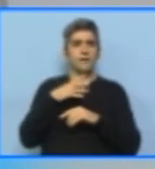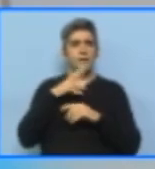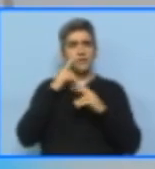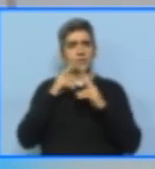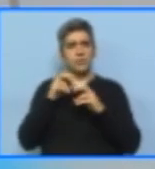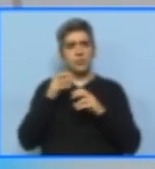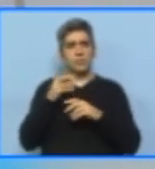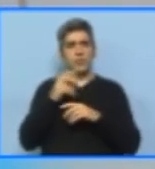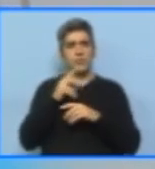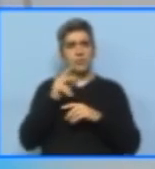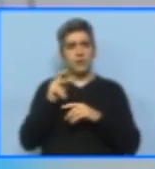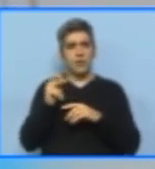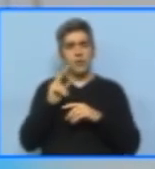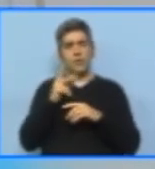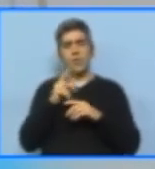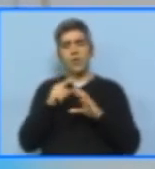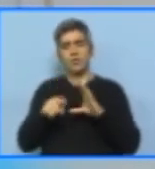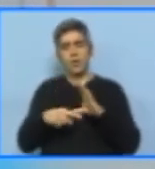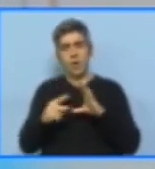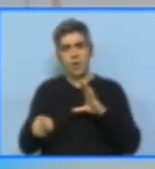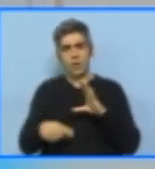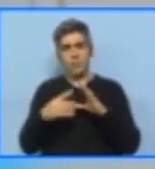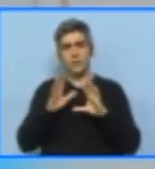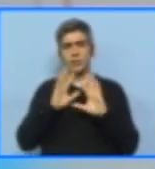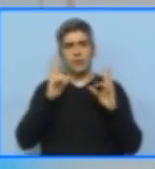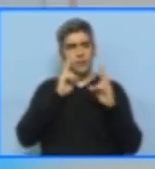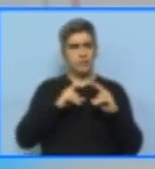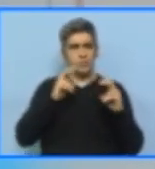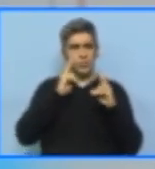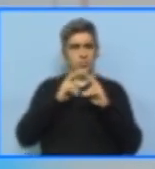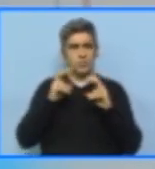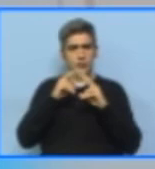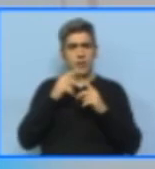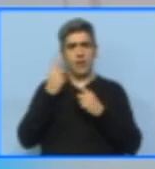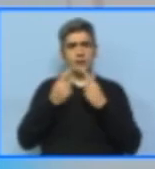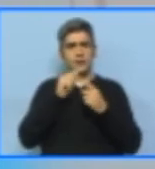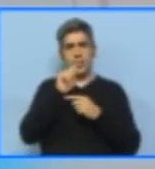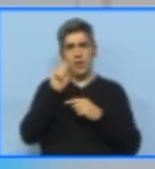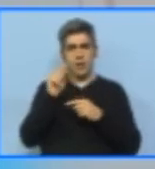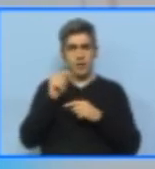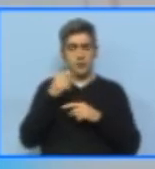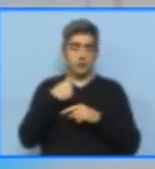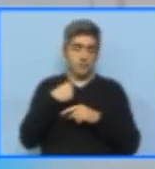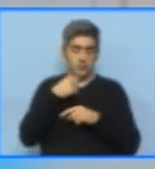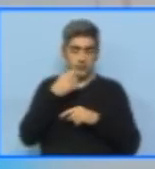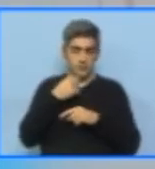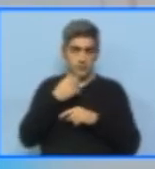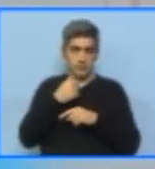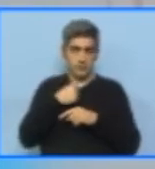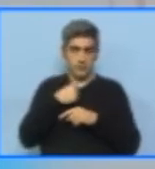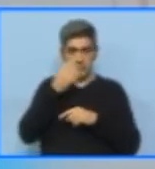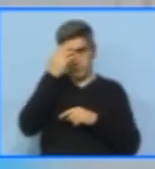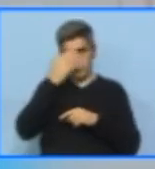descobrir a pólvora ou a roda. E infelizmente ou felizmente isso já foi tudo descoberto. E às vezes há, e da minha parte, né, e da